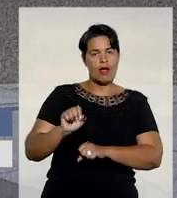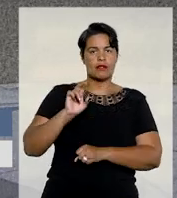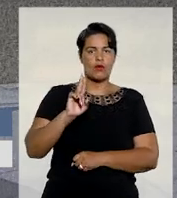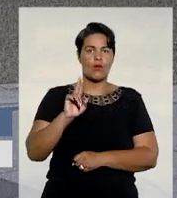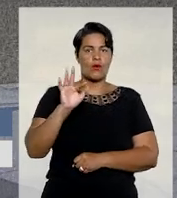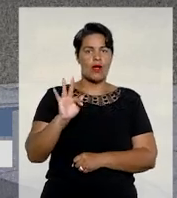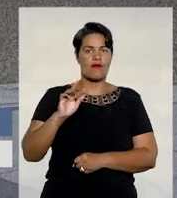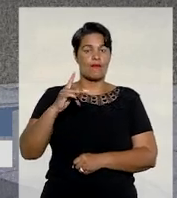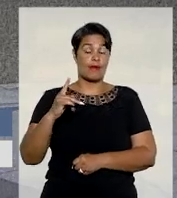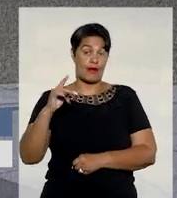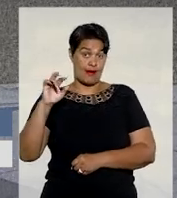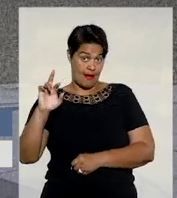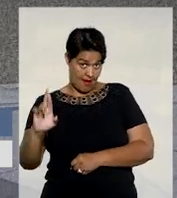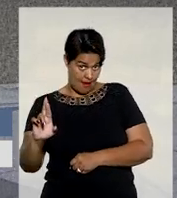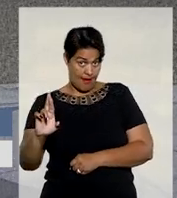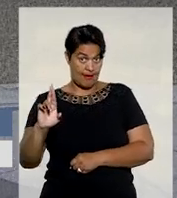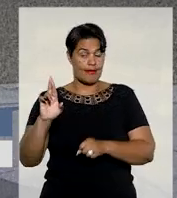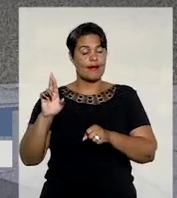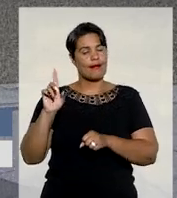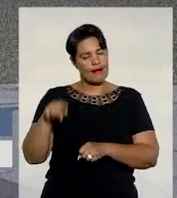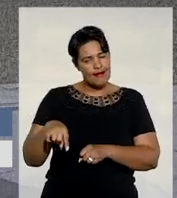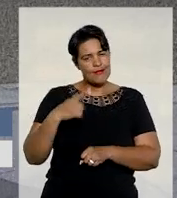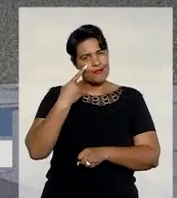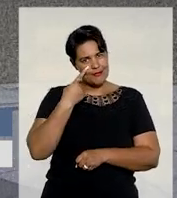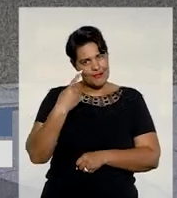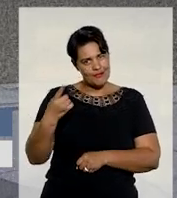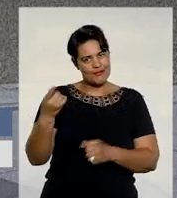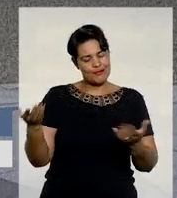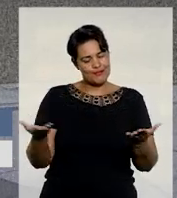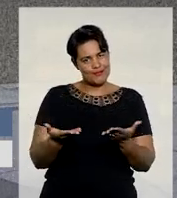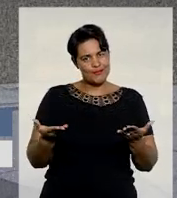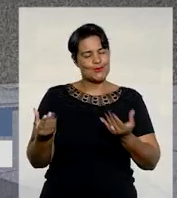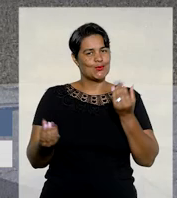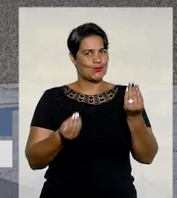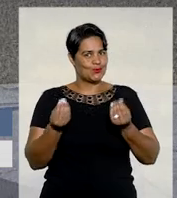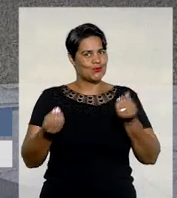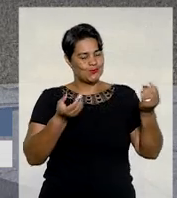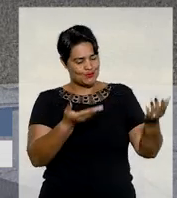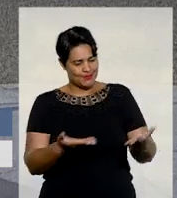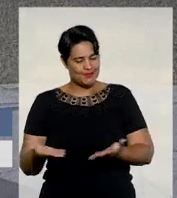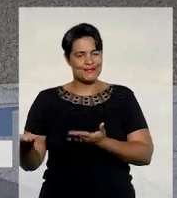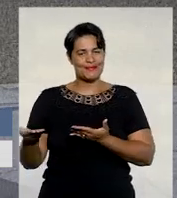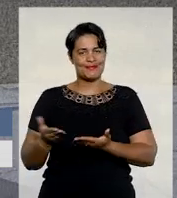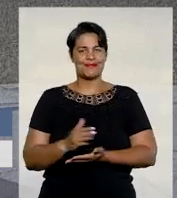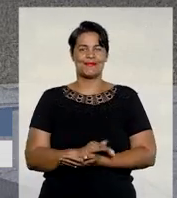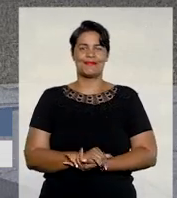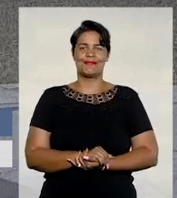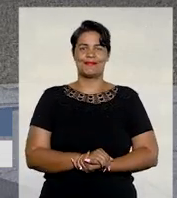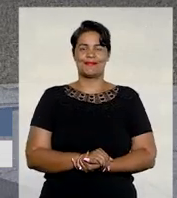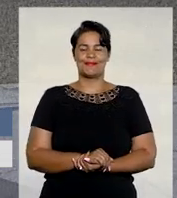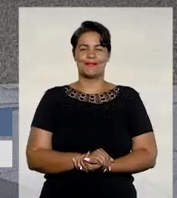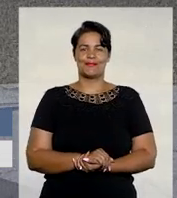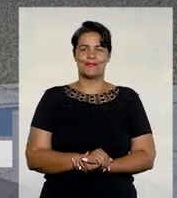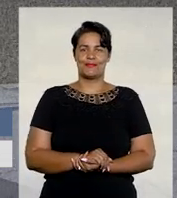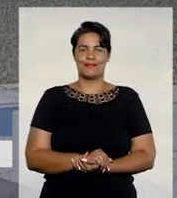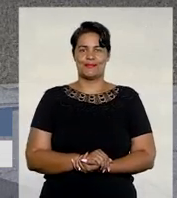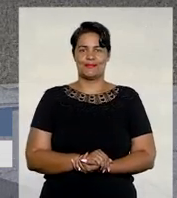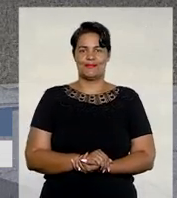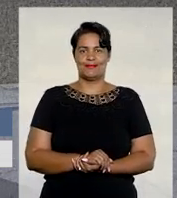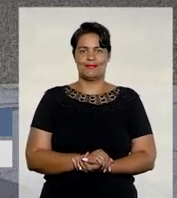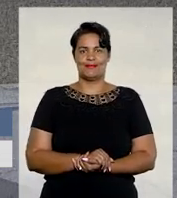Universidade Estadual Paulista e pesquisadora. Professora Thaís Pascoal, muito bem-vinda aqui ao Entender Direito de hoje.